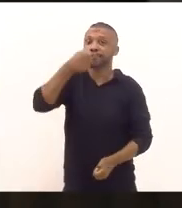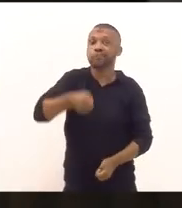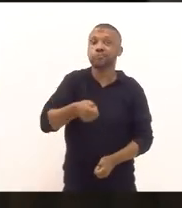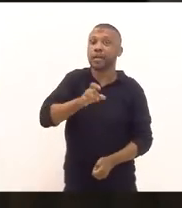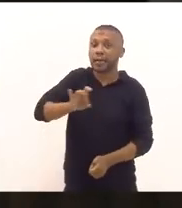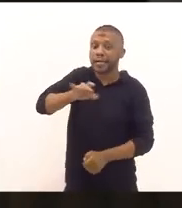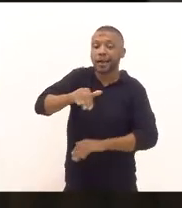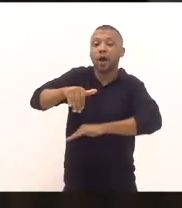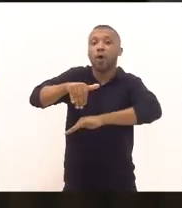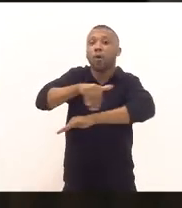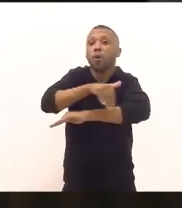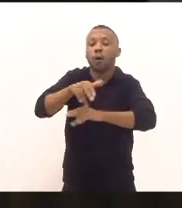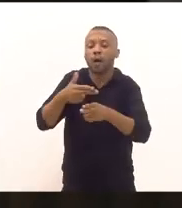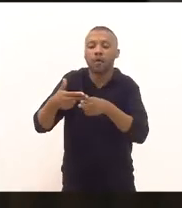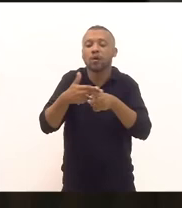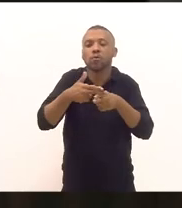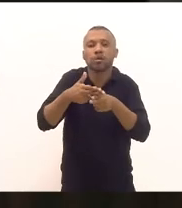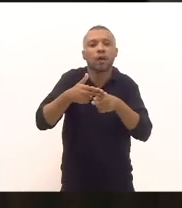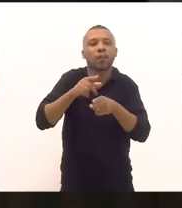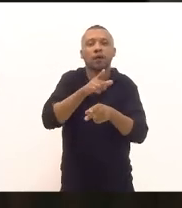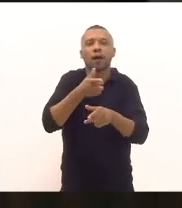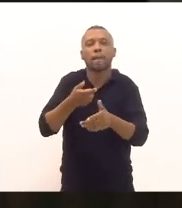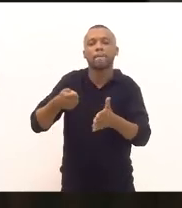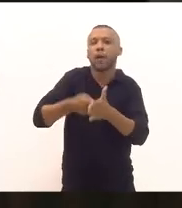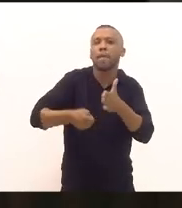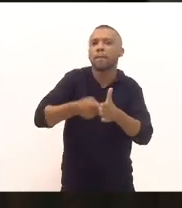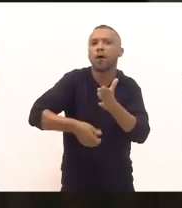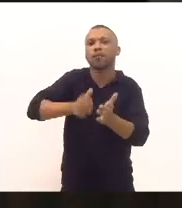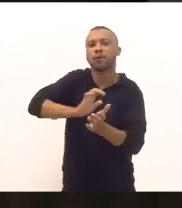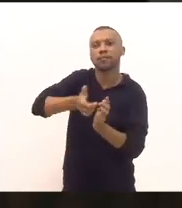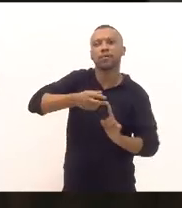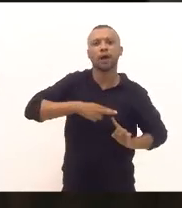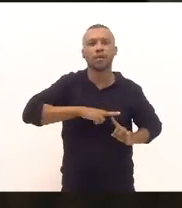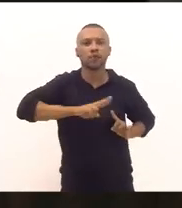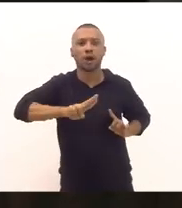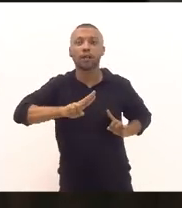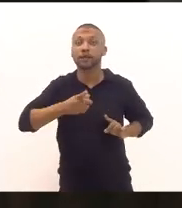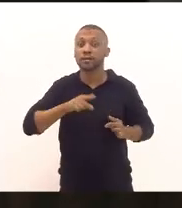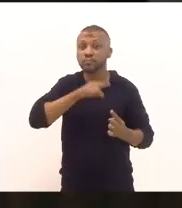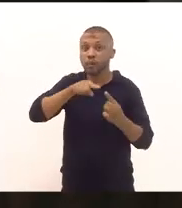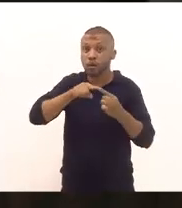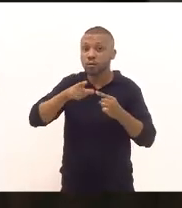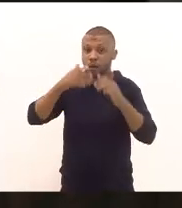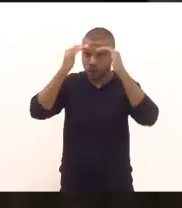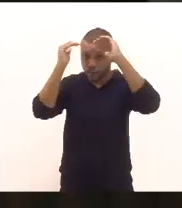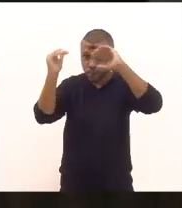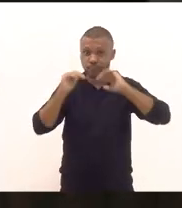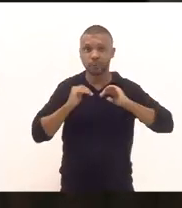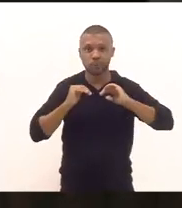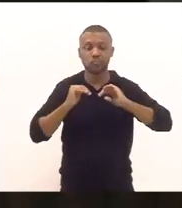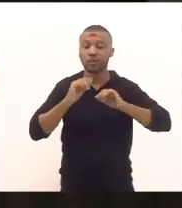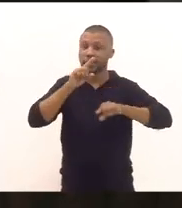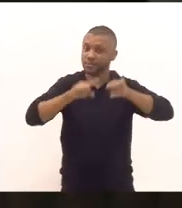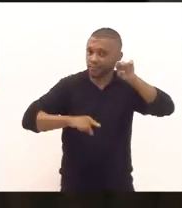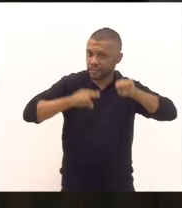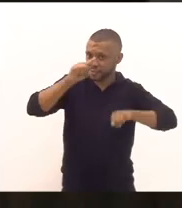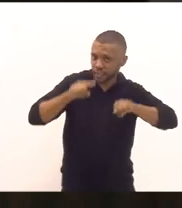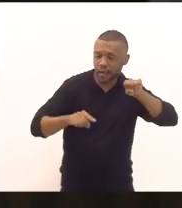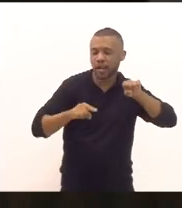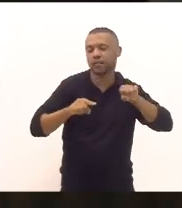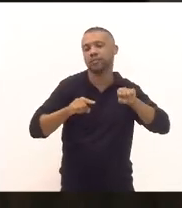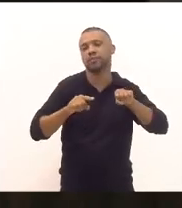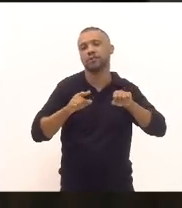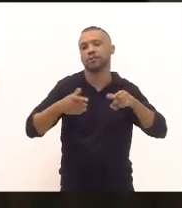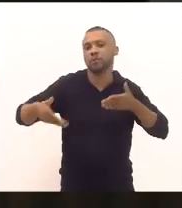cada com Encruzilhada enfrentando o racismo religioso e buscando o respeito à diversidade